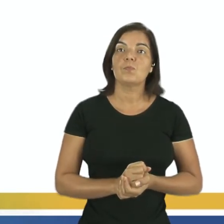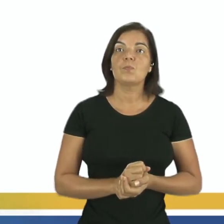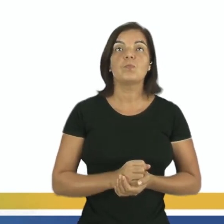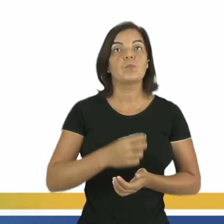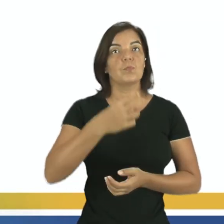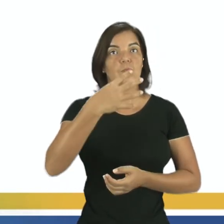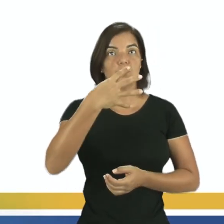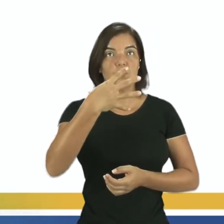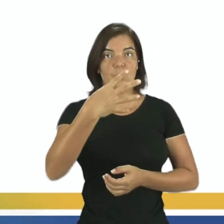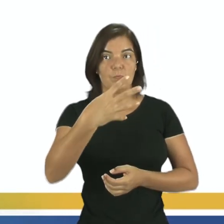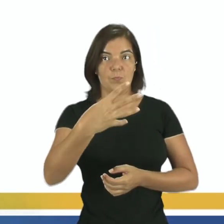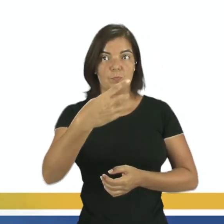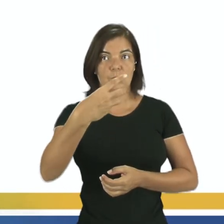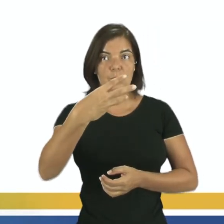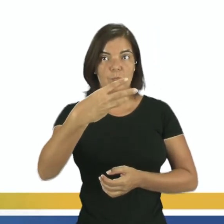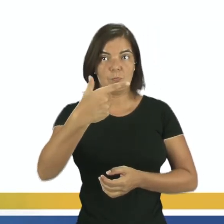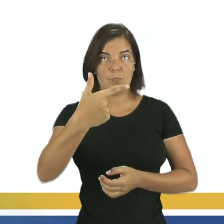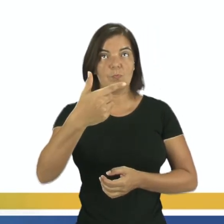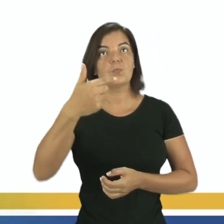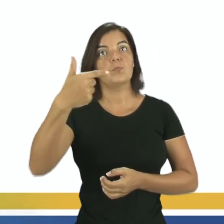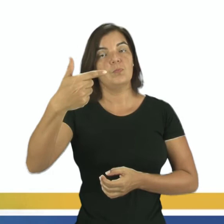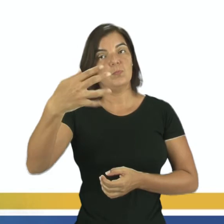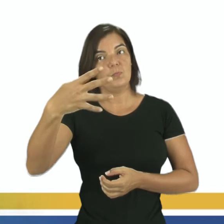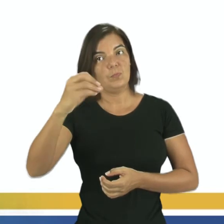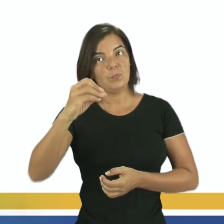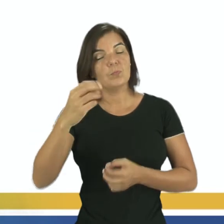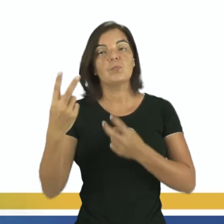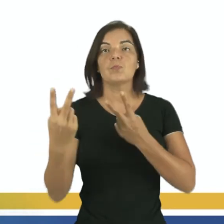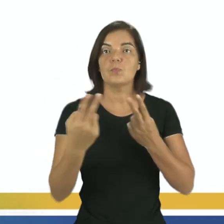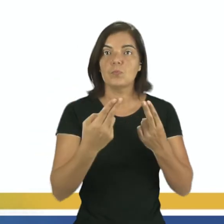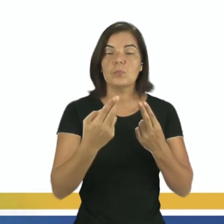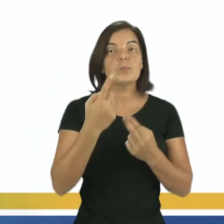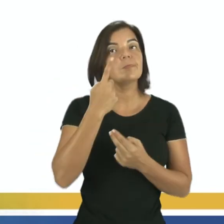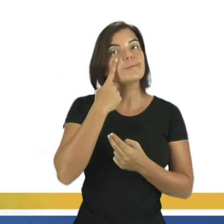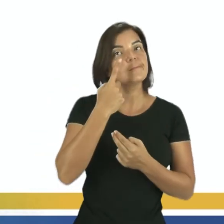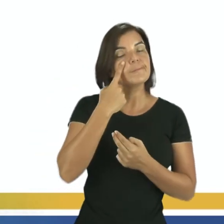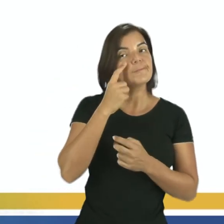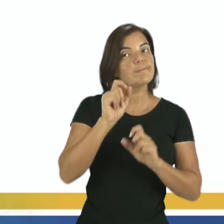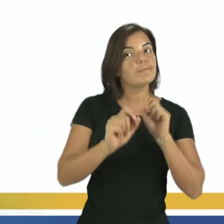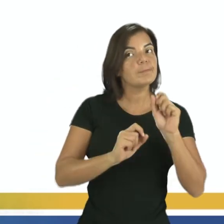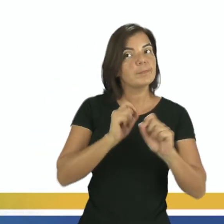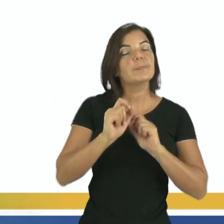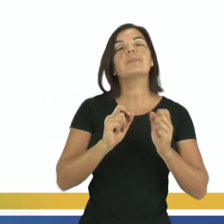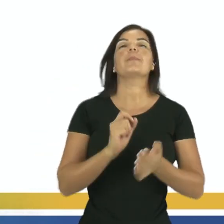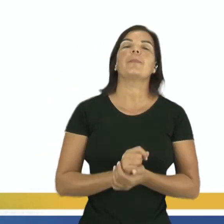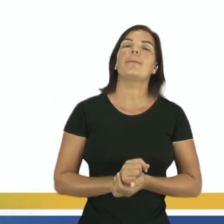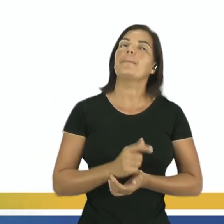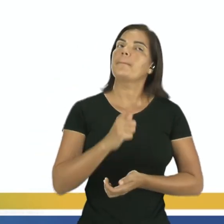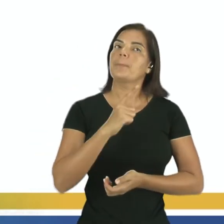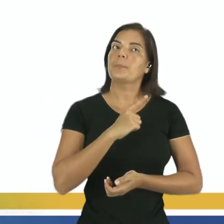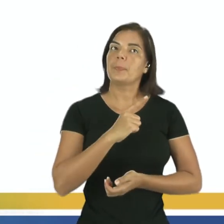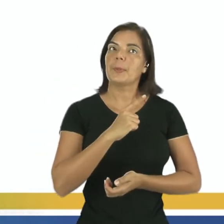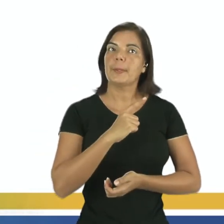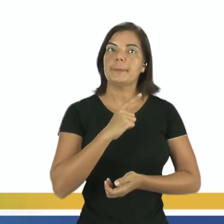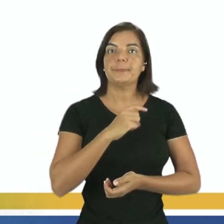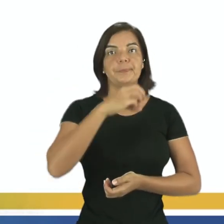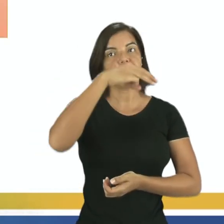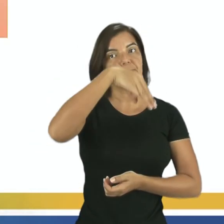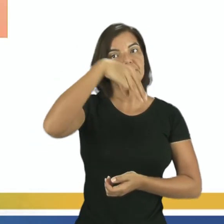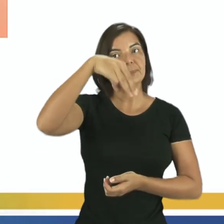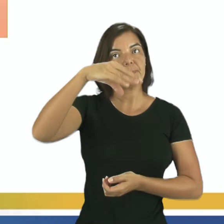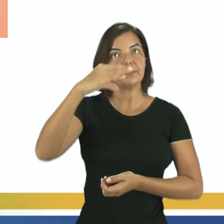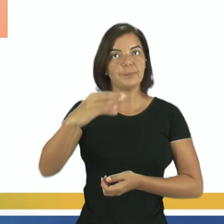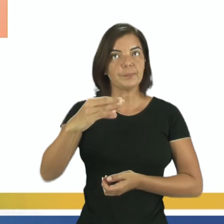do 432 e do 240 ao mesmo tempo, você observa o seguinte, né, que nós temos ali, ó, que o